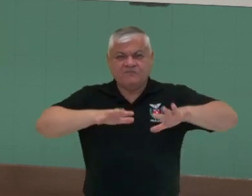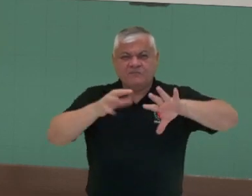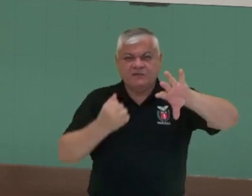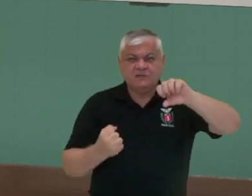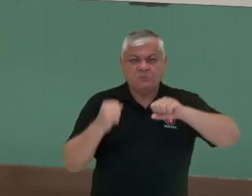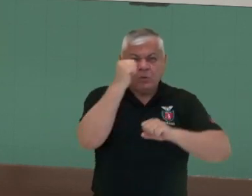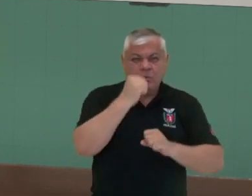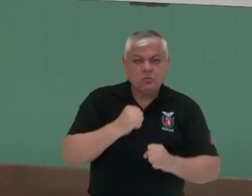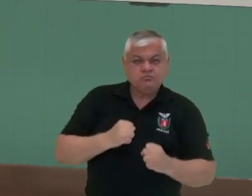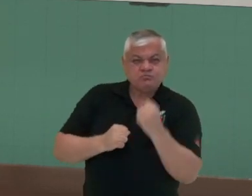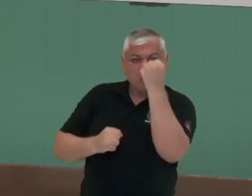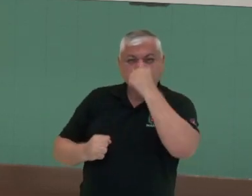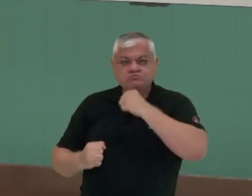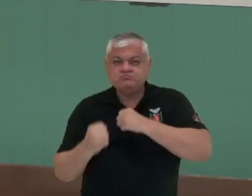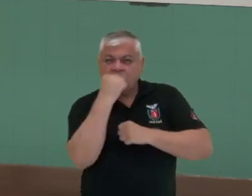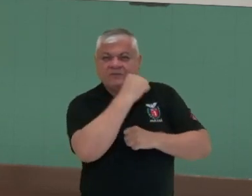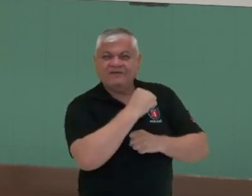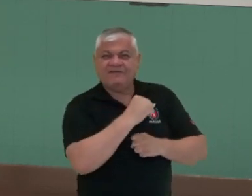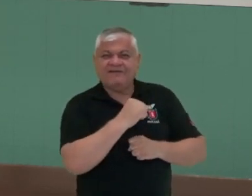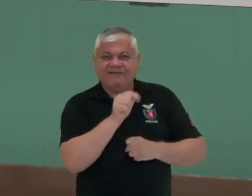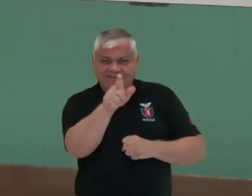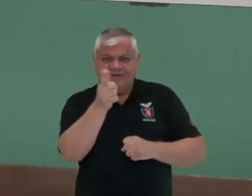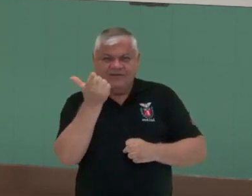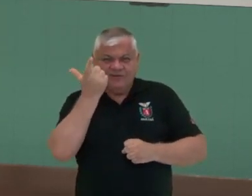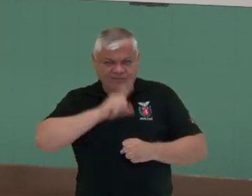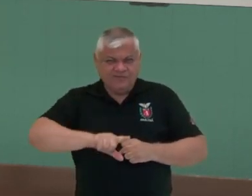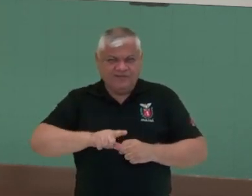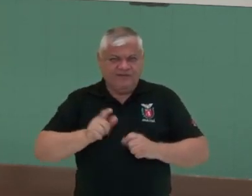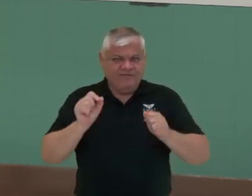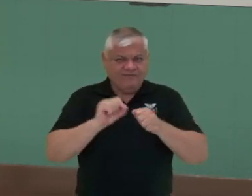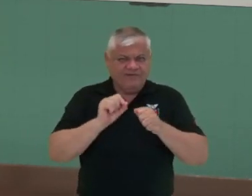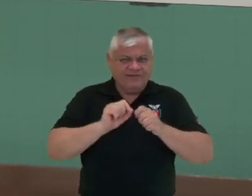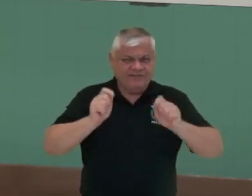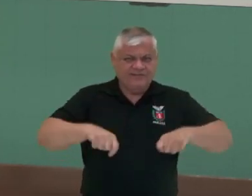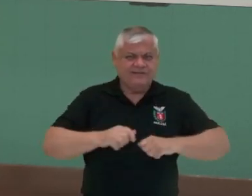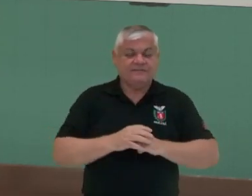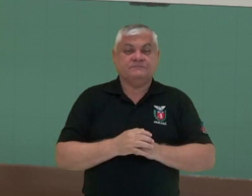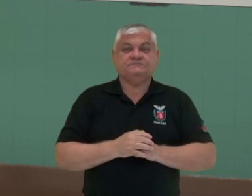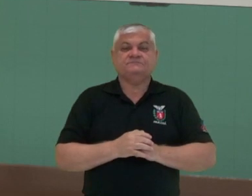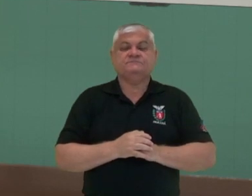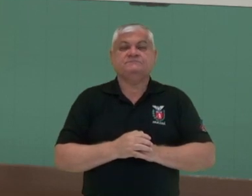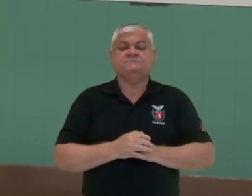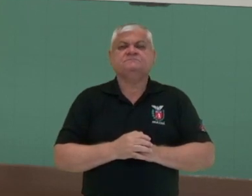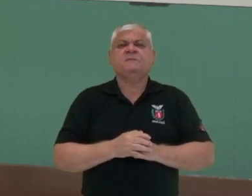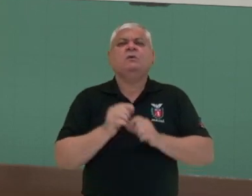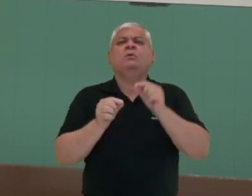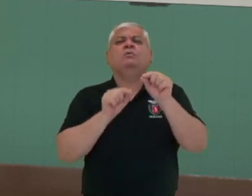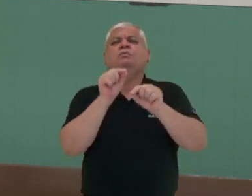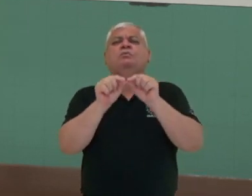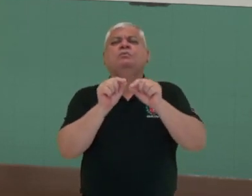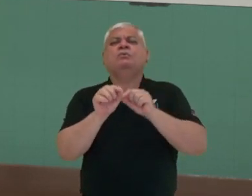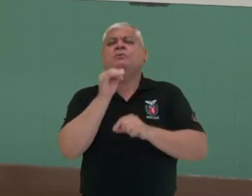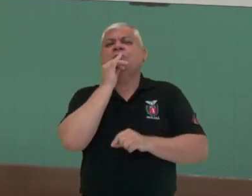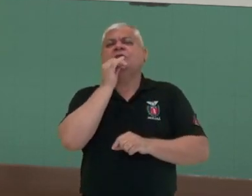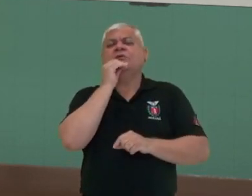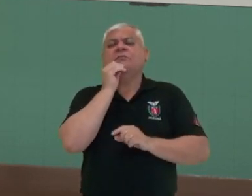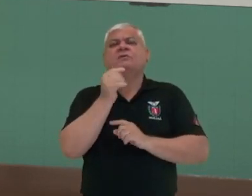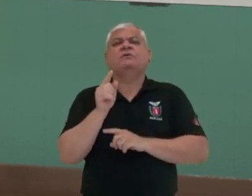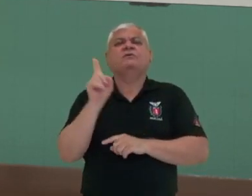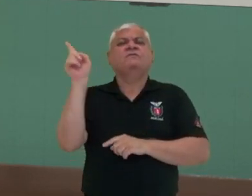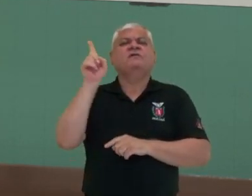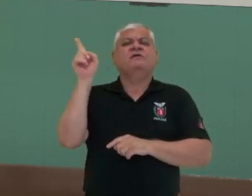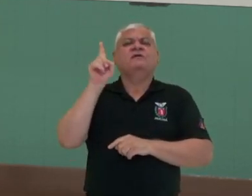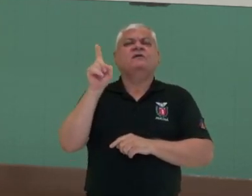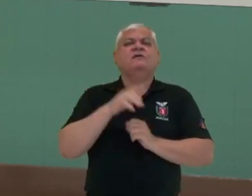golpes? Será que você conseguiria reproduzir esses movimentos? Então, olha só. Sabe dizer que lutas seriam essas que